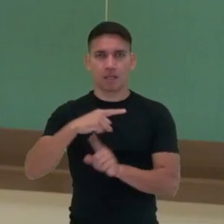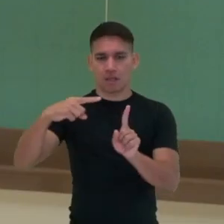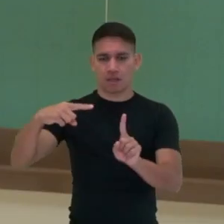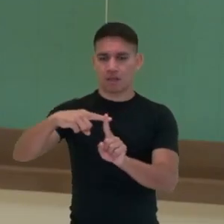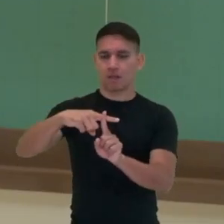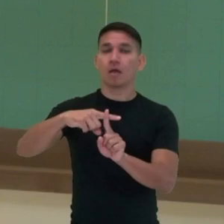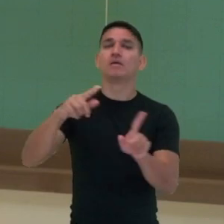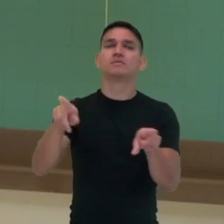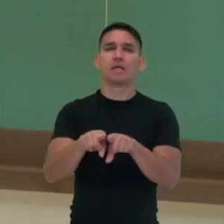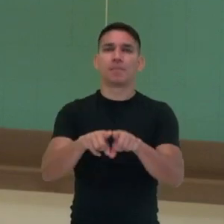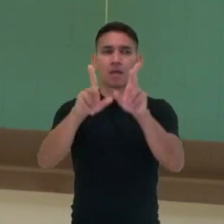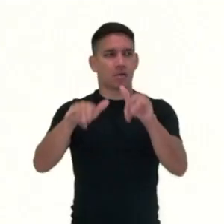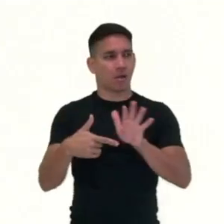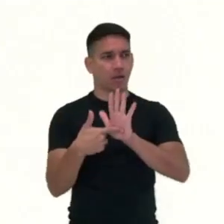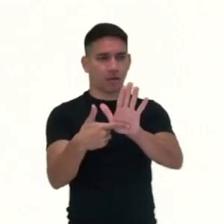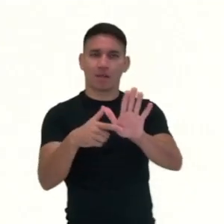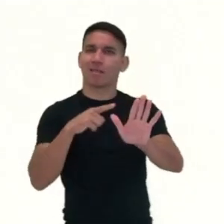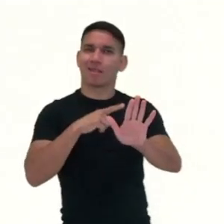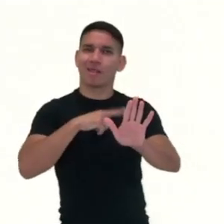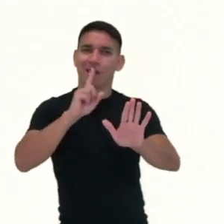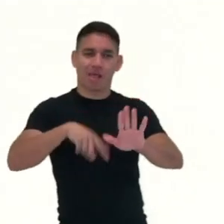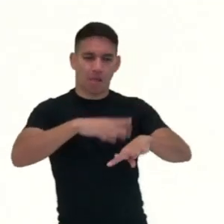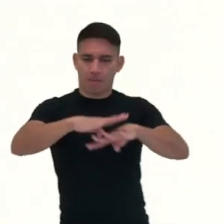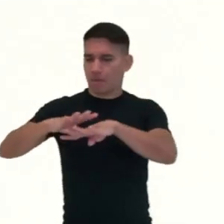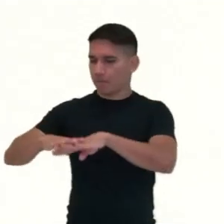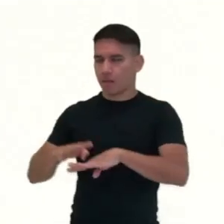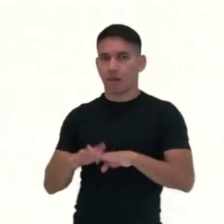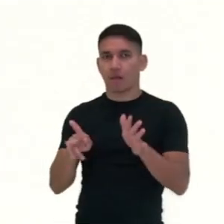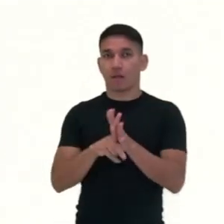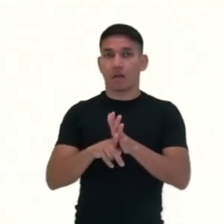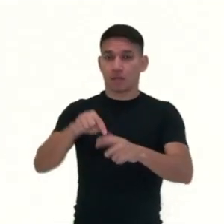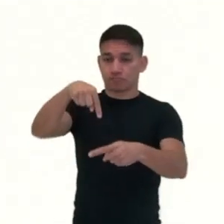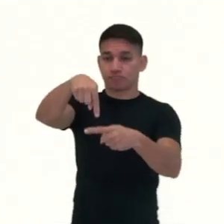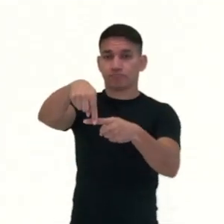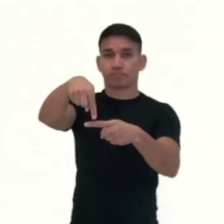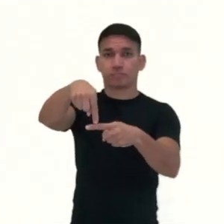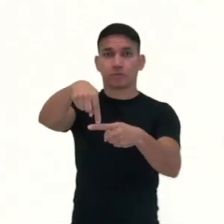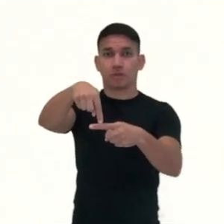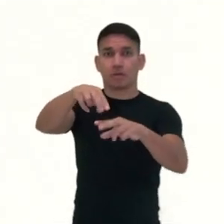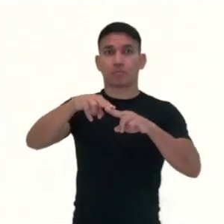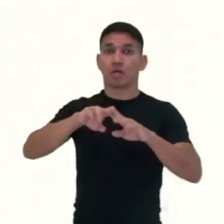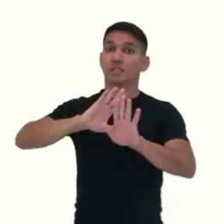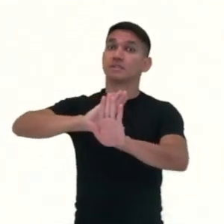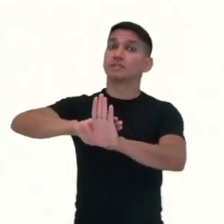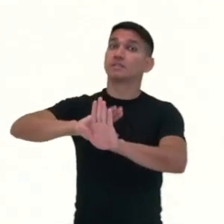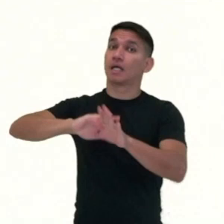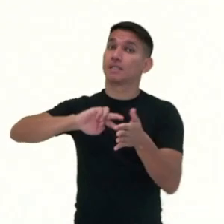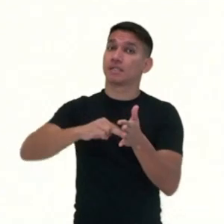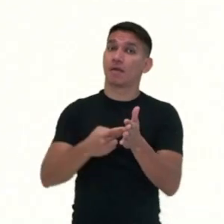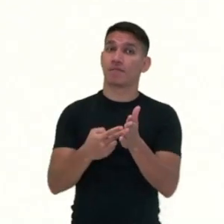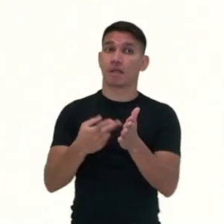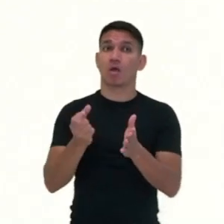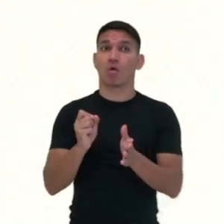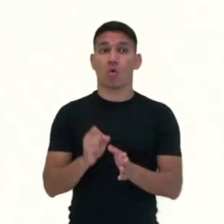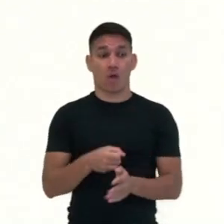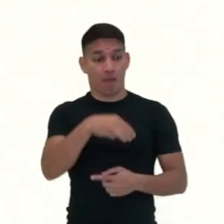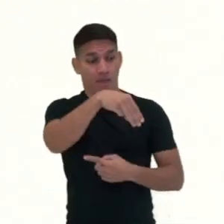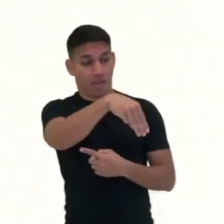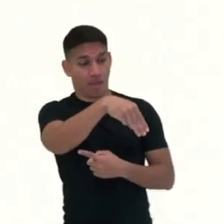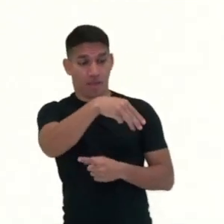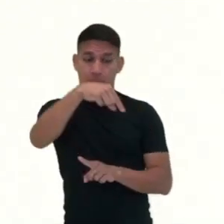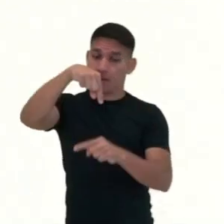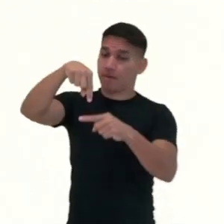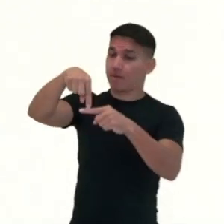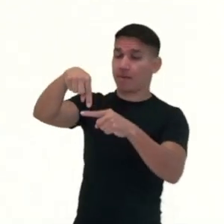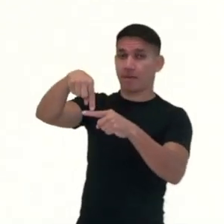símbolo matemático, esse T ao contrário, indicando, né, que ela é perpendicular, ou seja, a reta M é perpendicular à